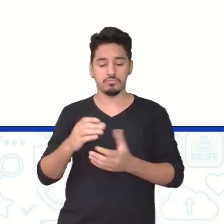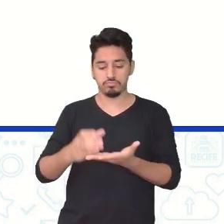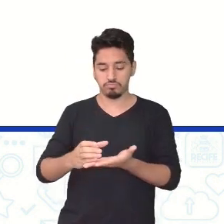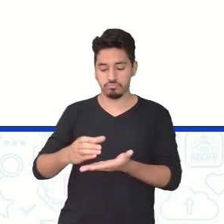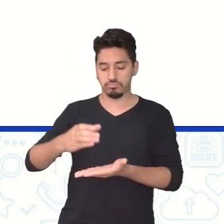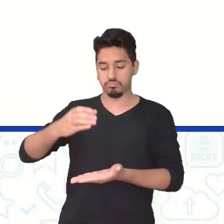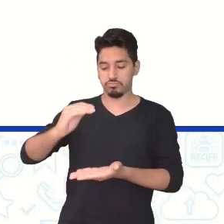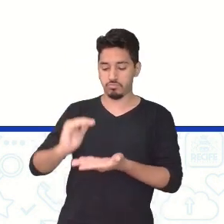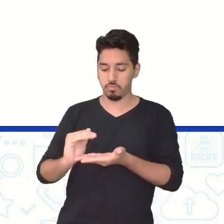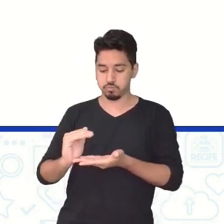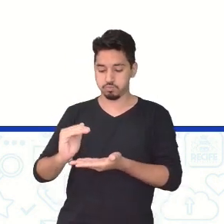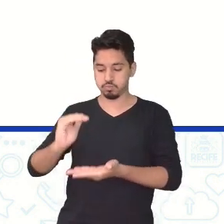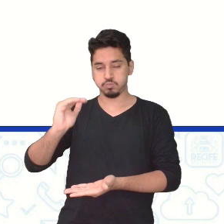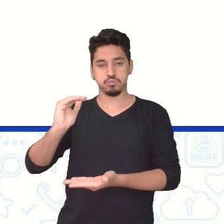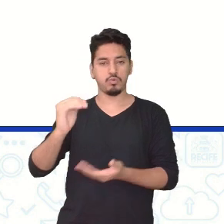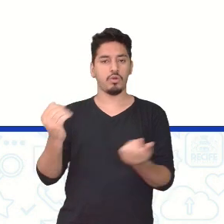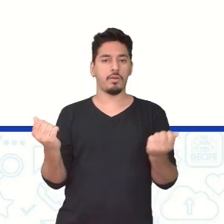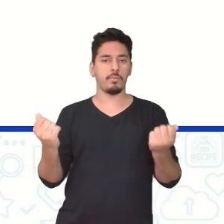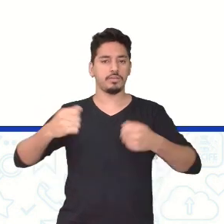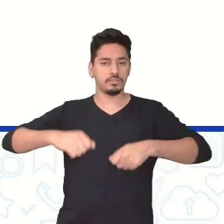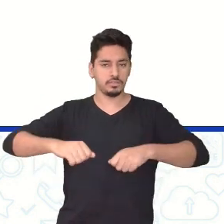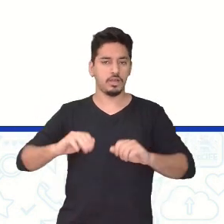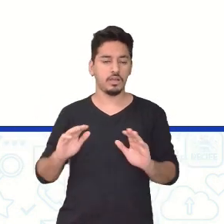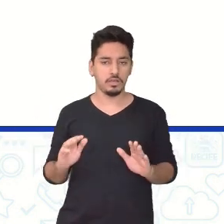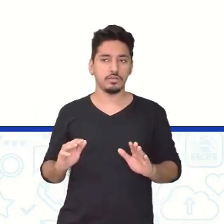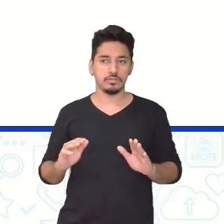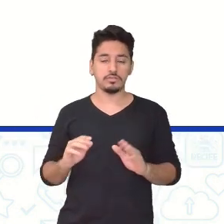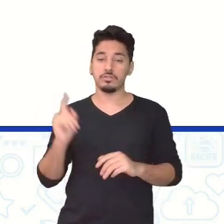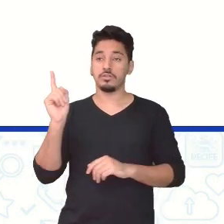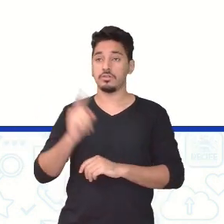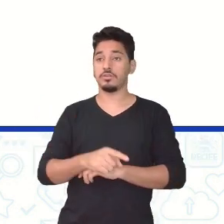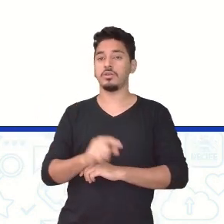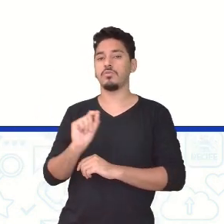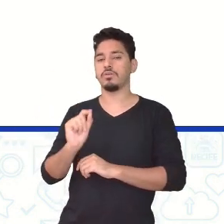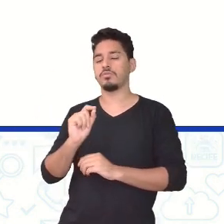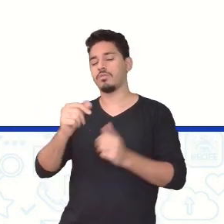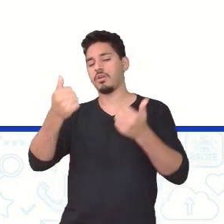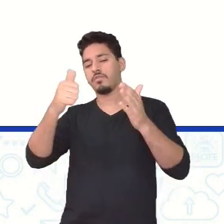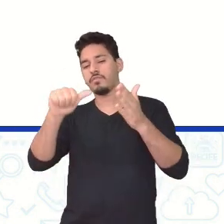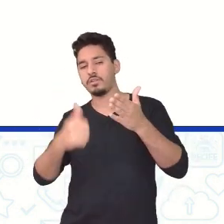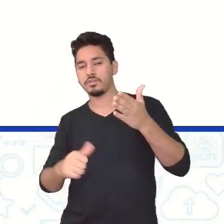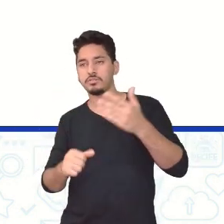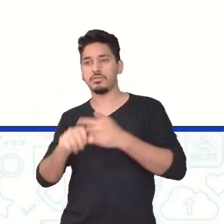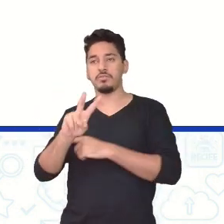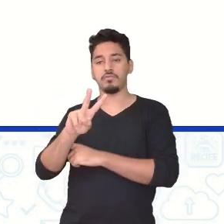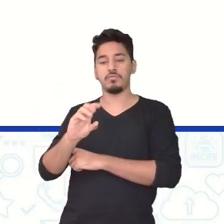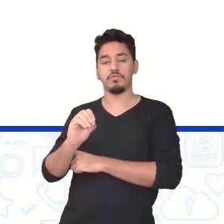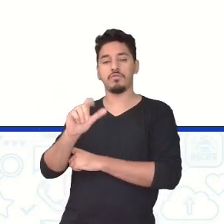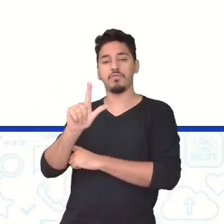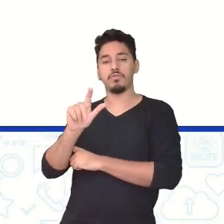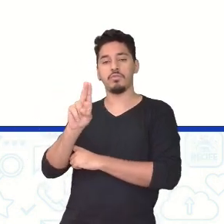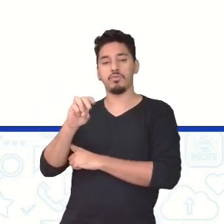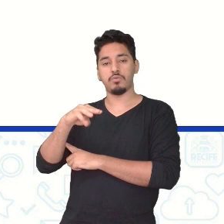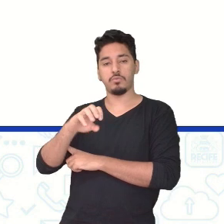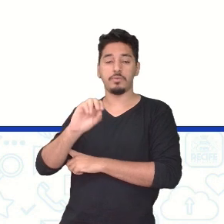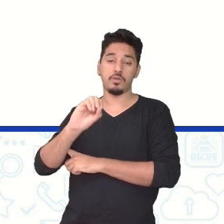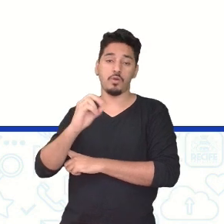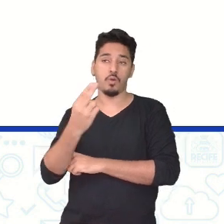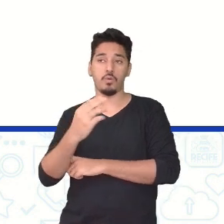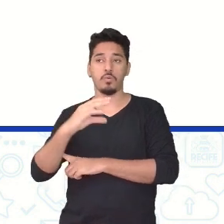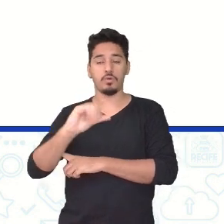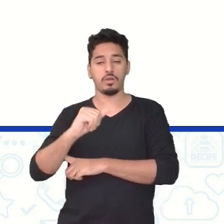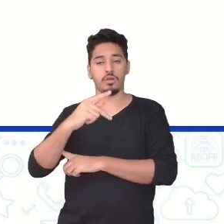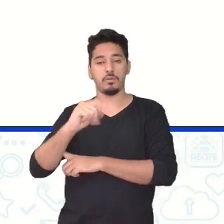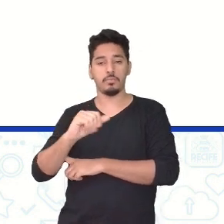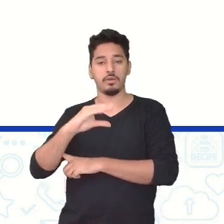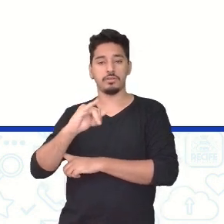ou capacidade do volume em si, porque é chamado na hora de uma avaliação de volume ou capacidade. Ou seja, se